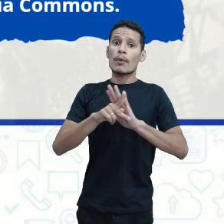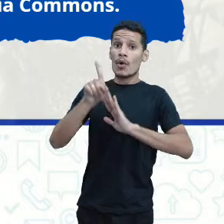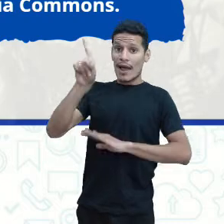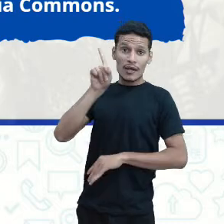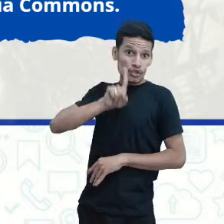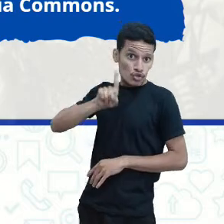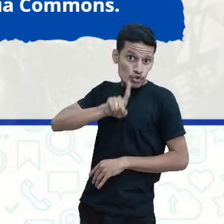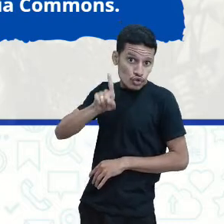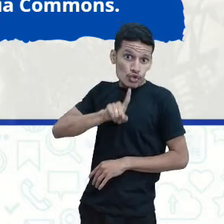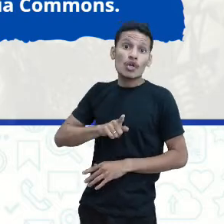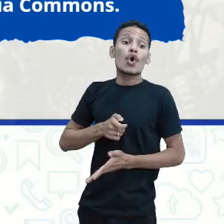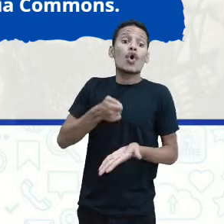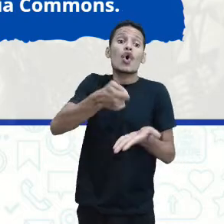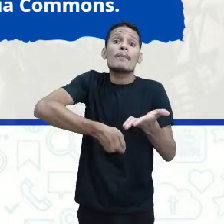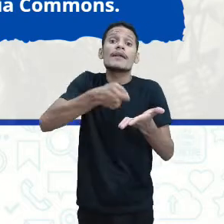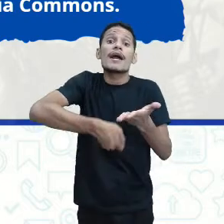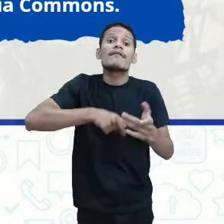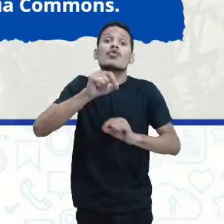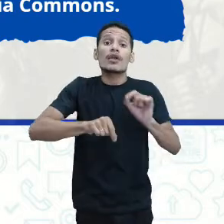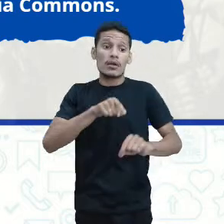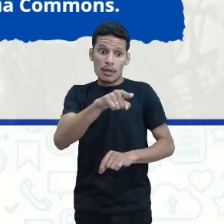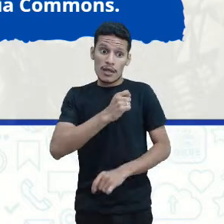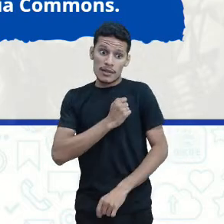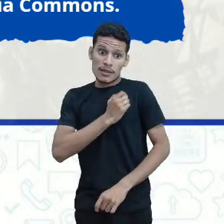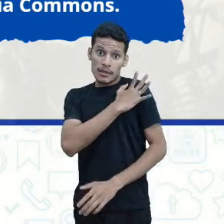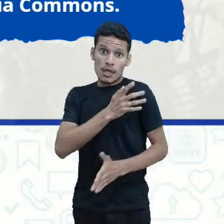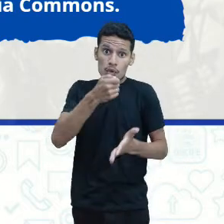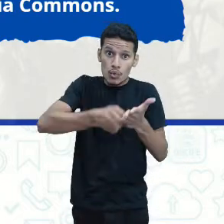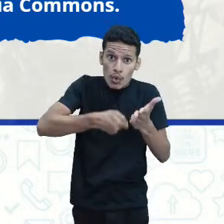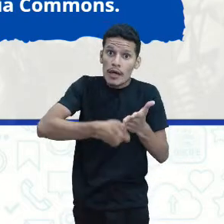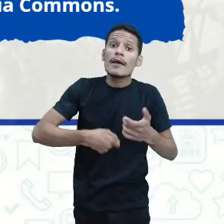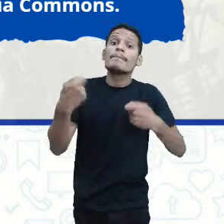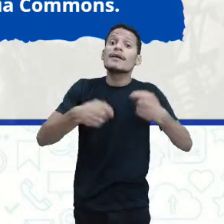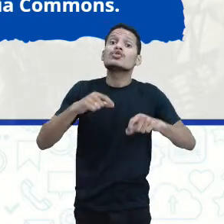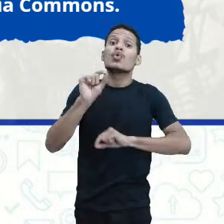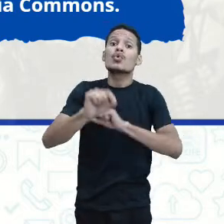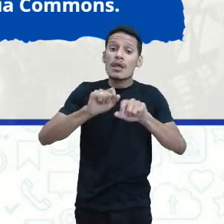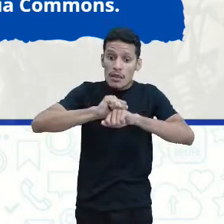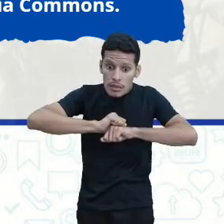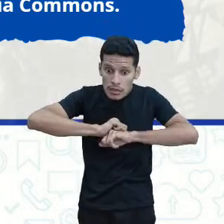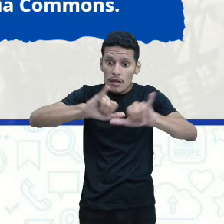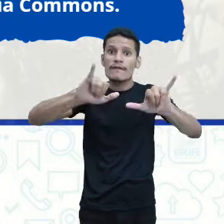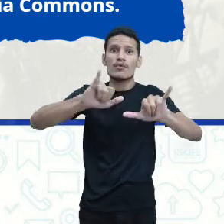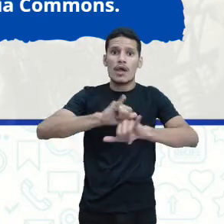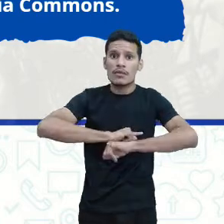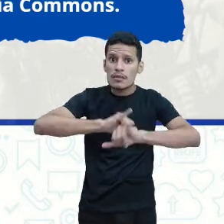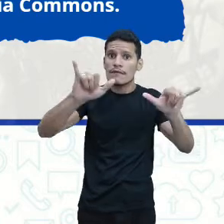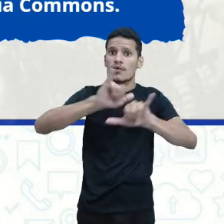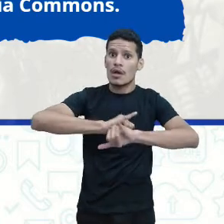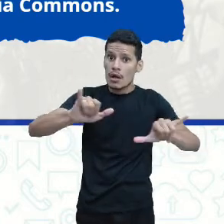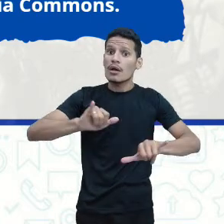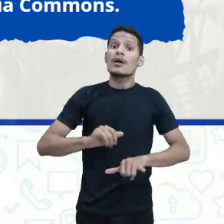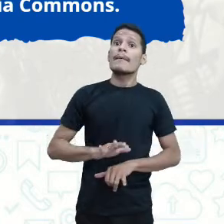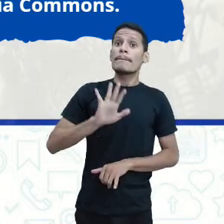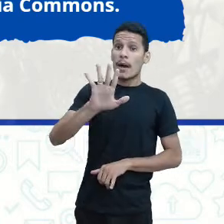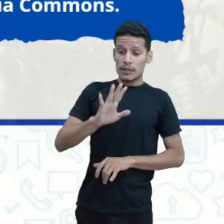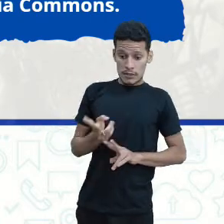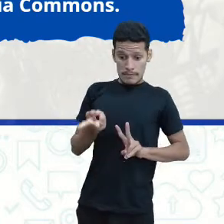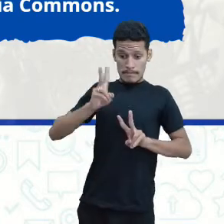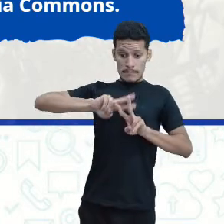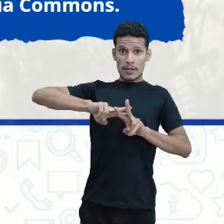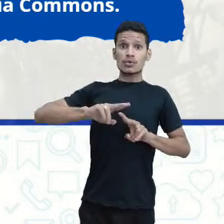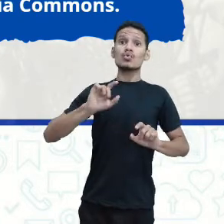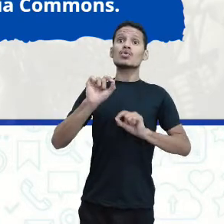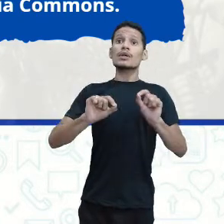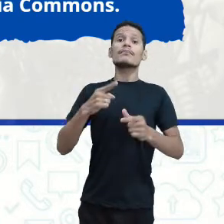eles obrigavam a ditadura a divulgar, então a carta teve que ser lida em todos os meios de comunicação, e esses presos, essas pessoas tinham